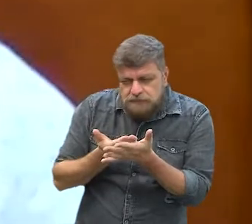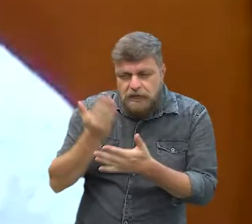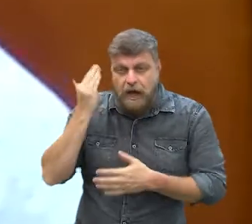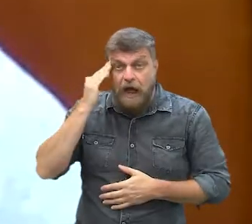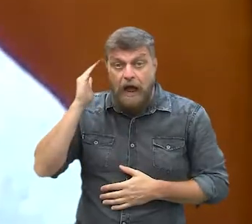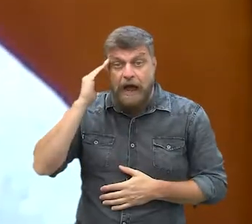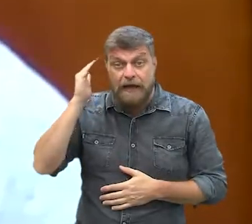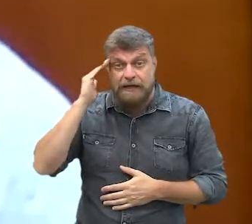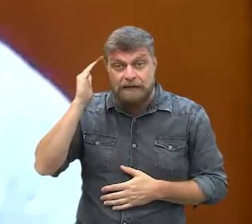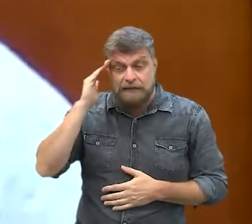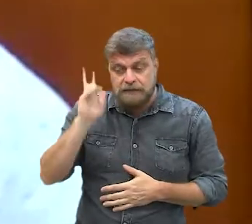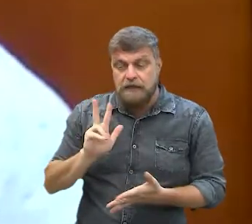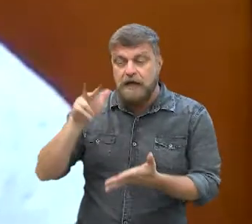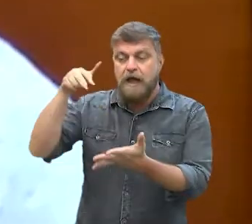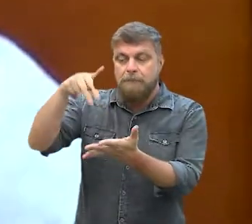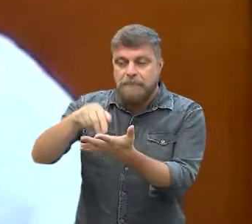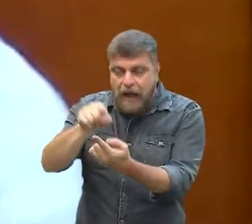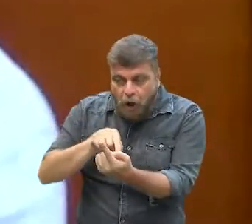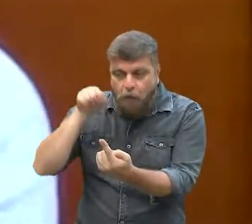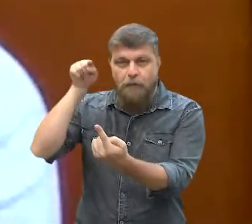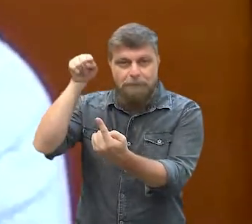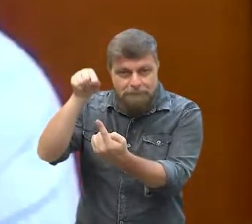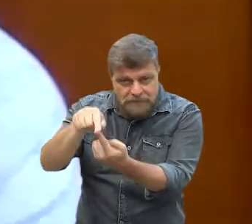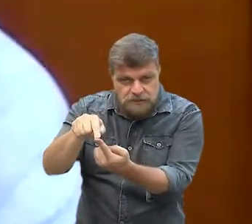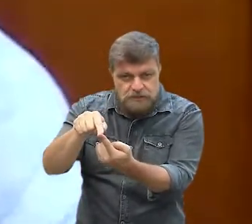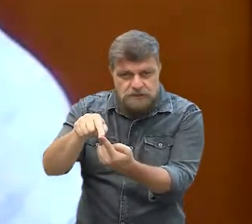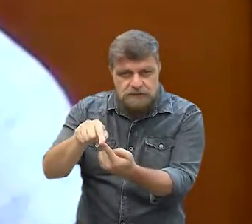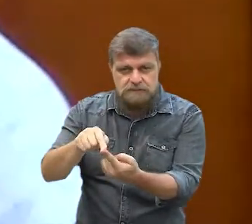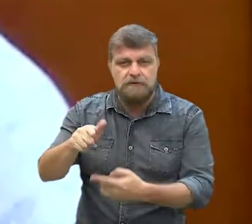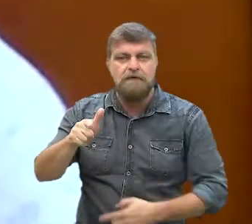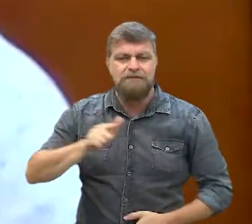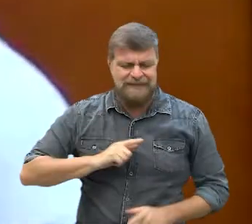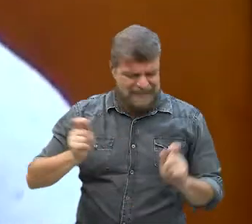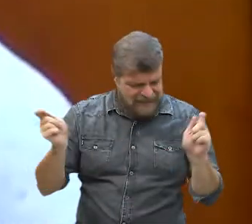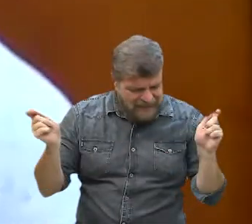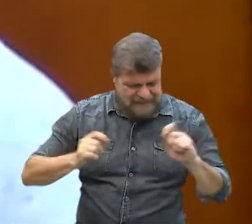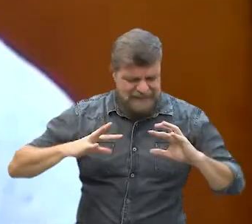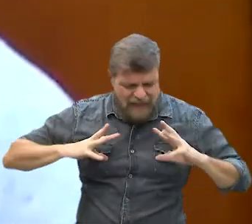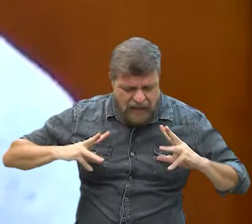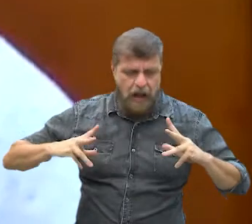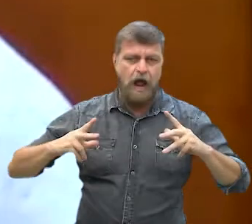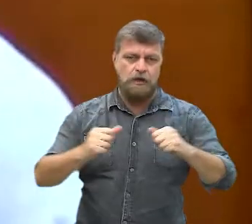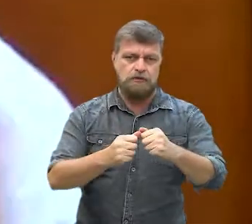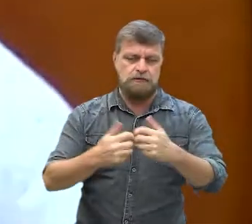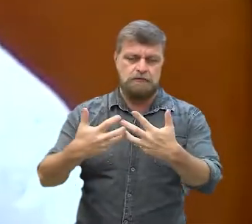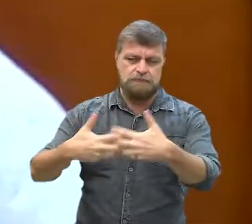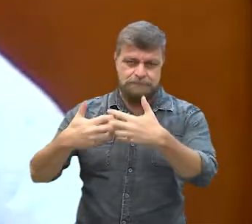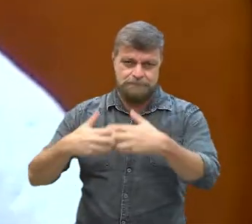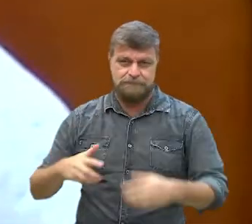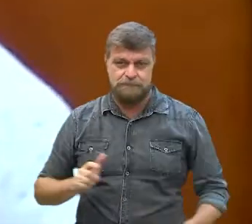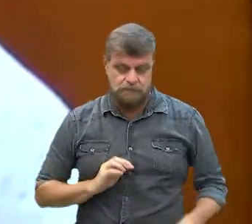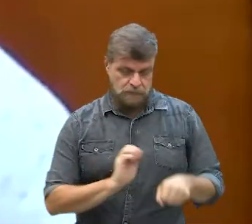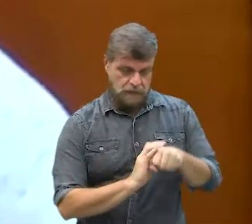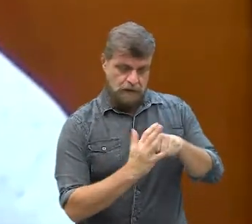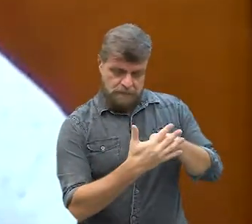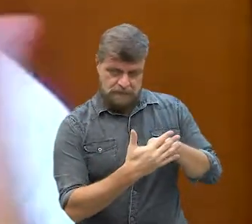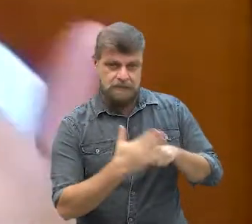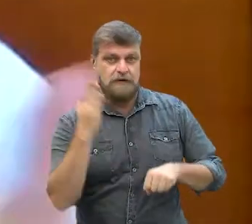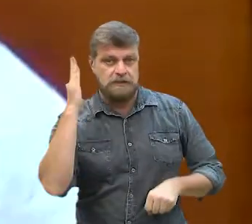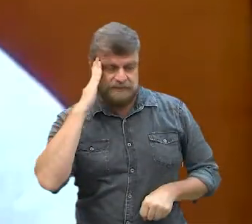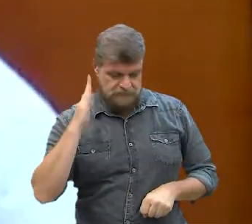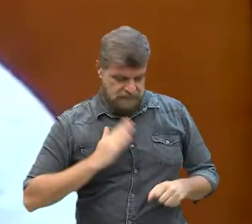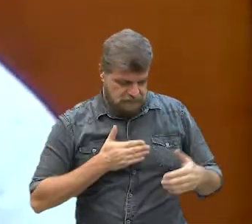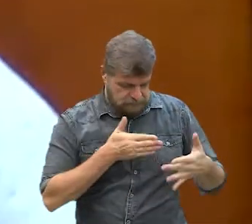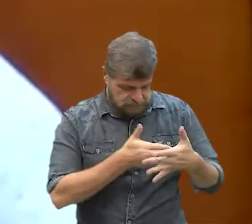estudar, entender aonde você quer chegar, acho que tem espaço para todo mundo. Independente da pandemia, a gente ainda tem